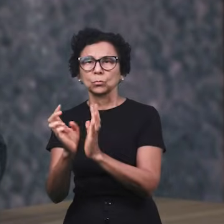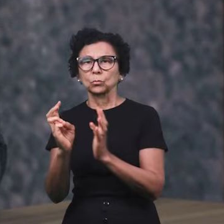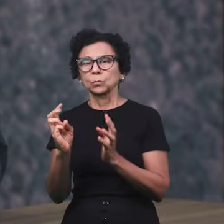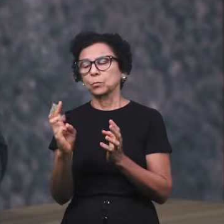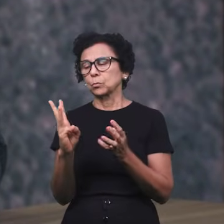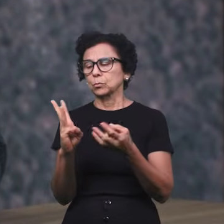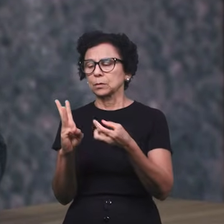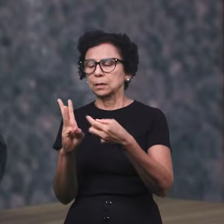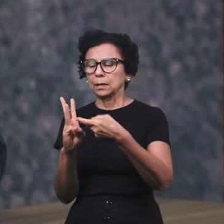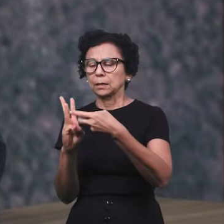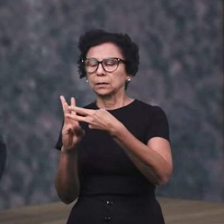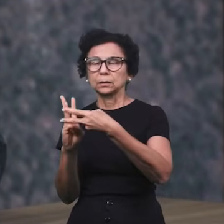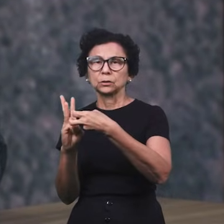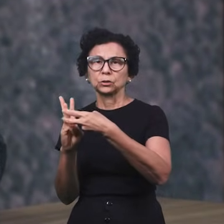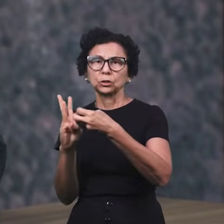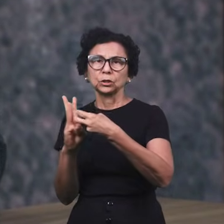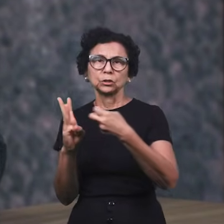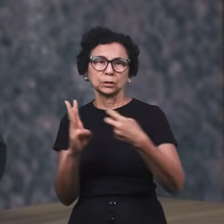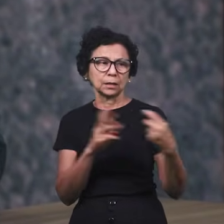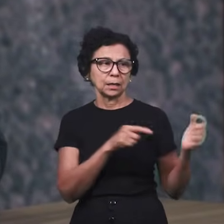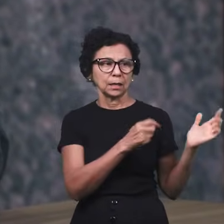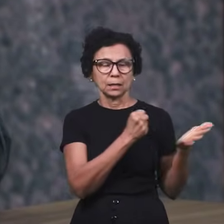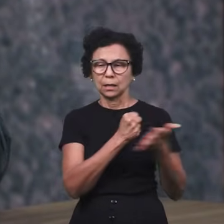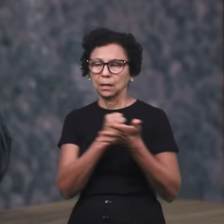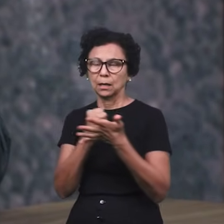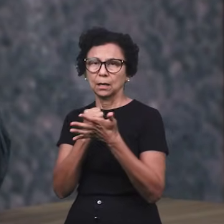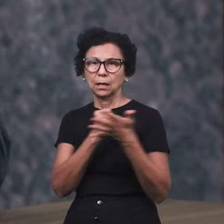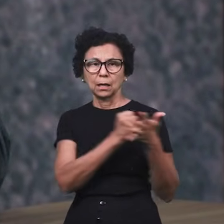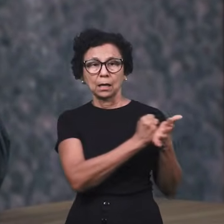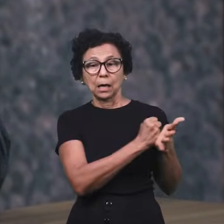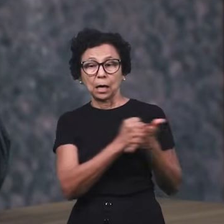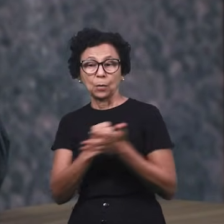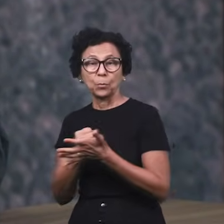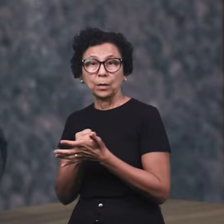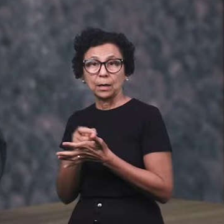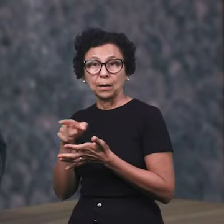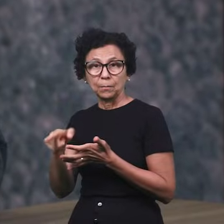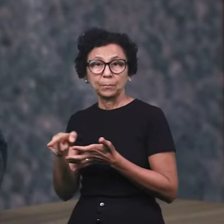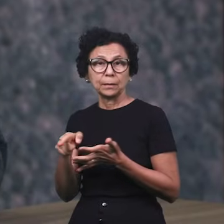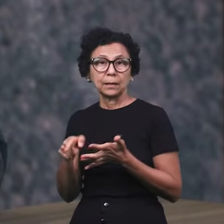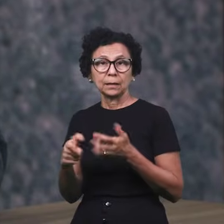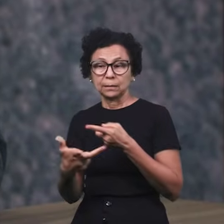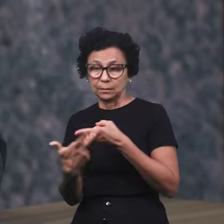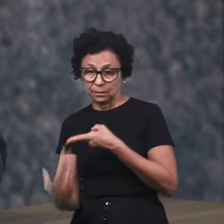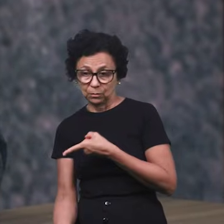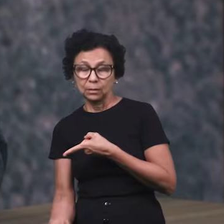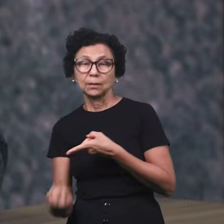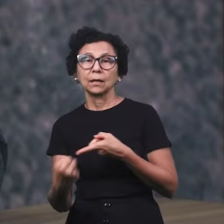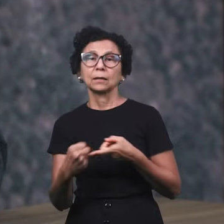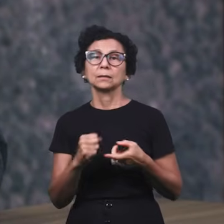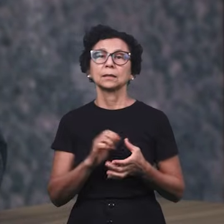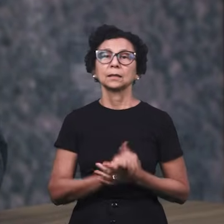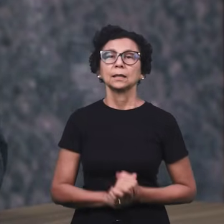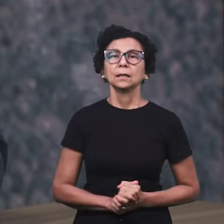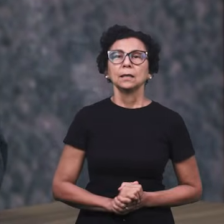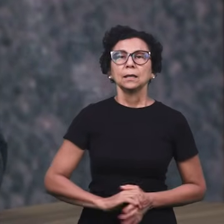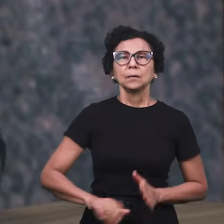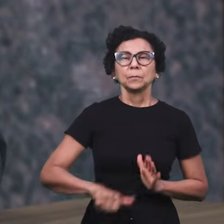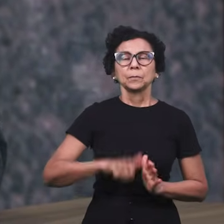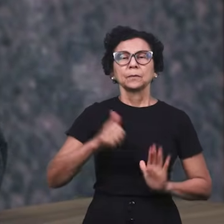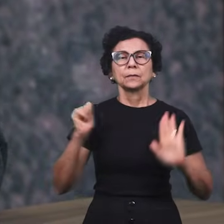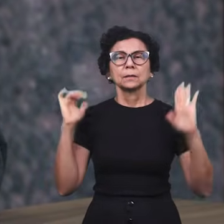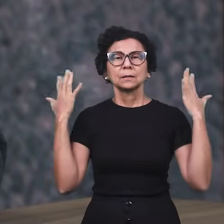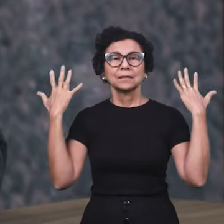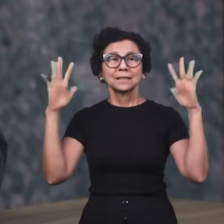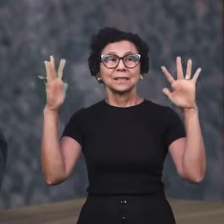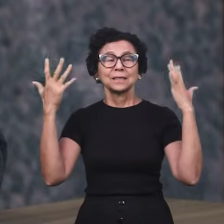momento sendo hostis a eles e alcançar uma vitória ali naquele contexto. E foi então que se celebrou pela